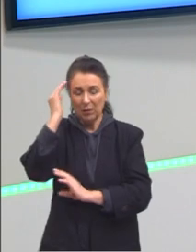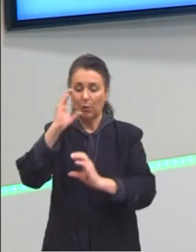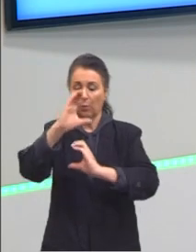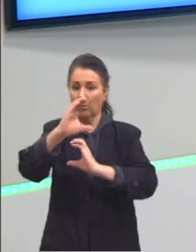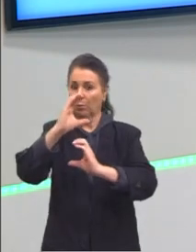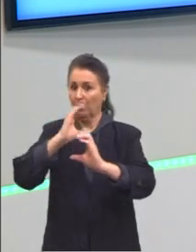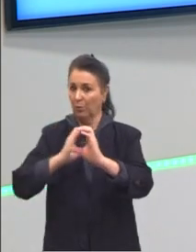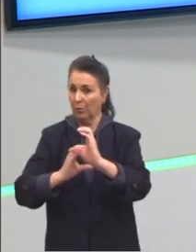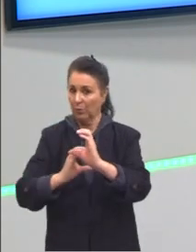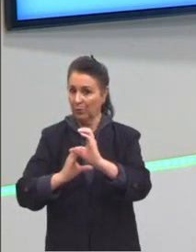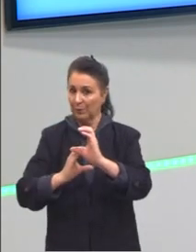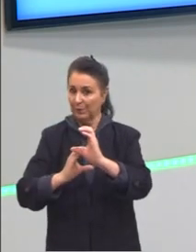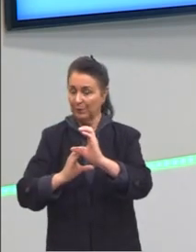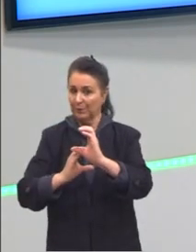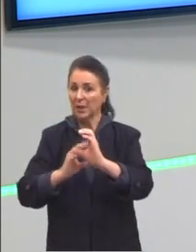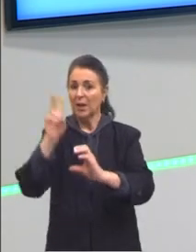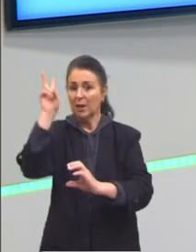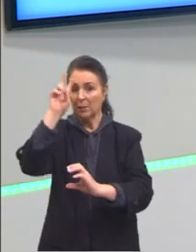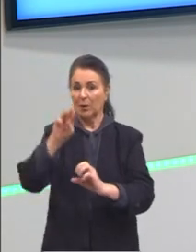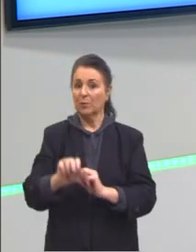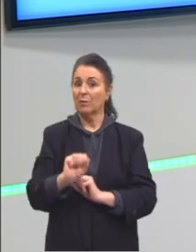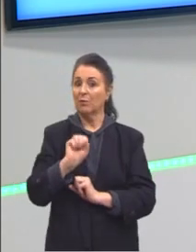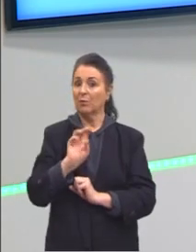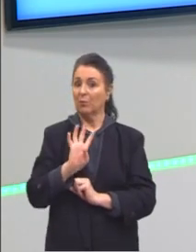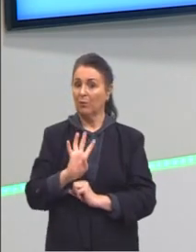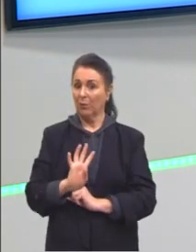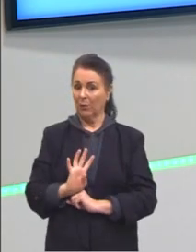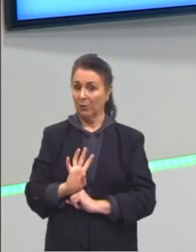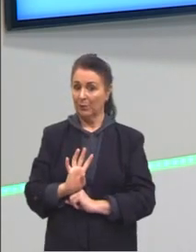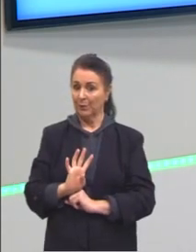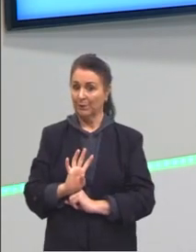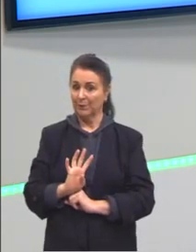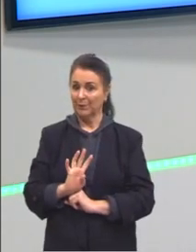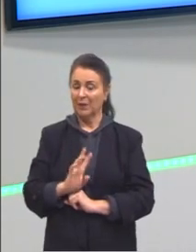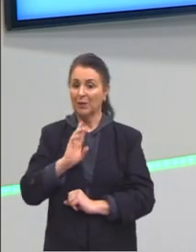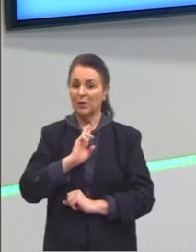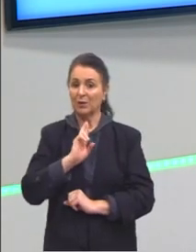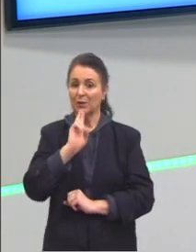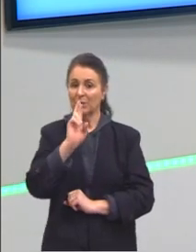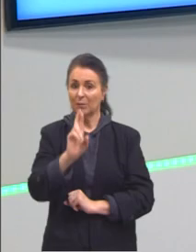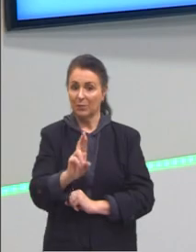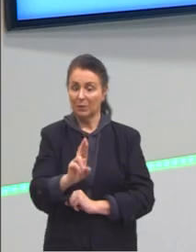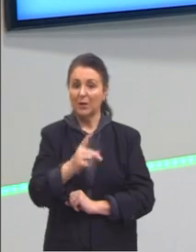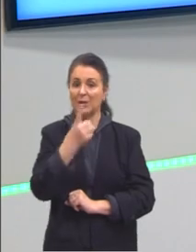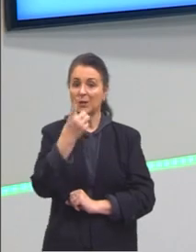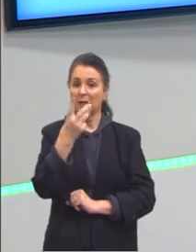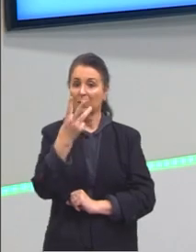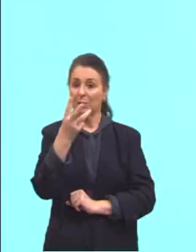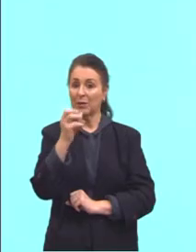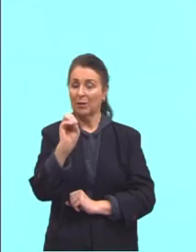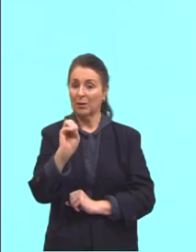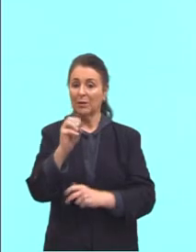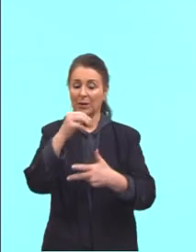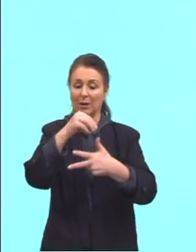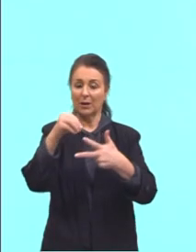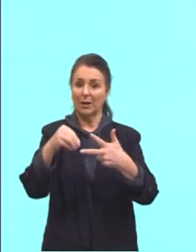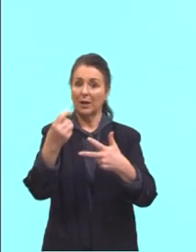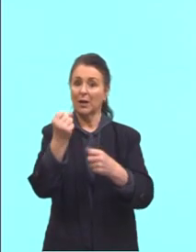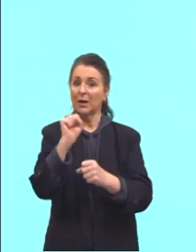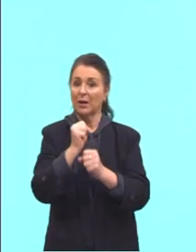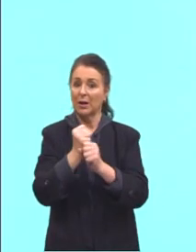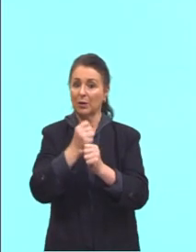composto então Lembrando das quatro ligações a gente conseguir responder essa questão 130 do Enem de